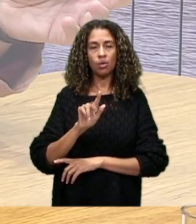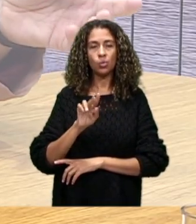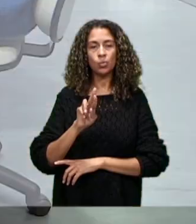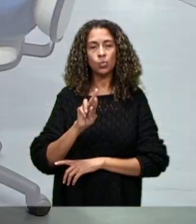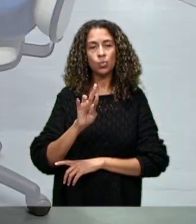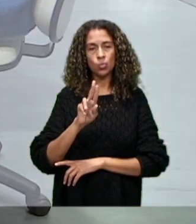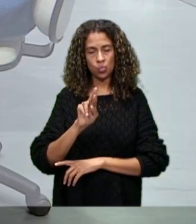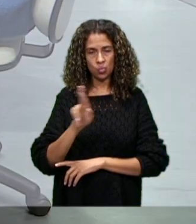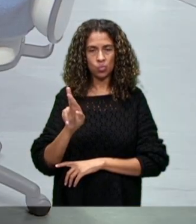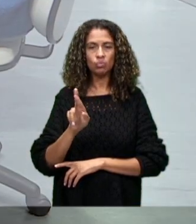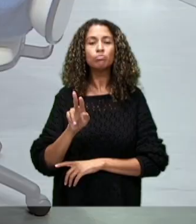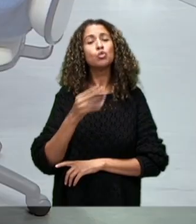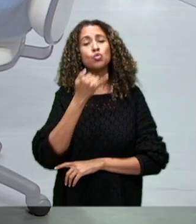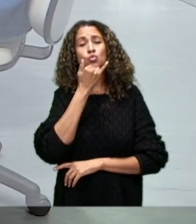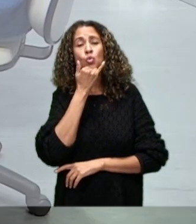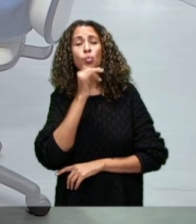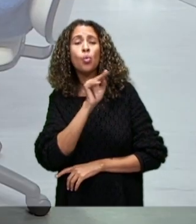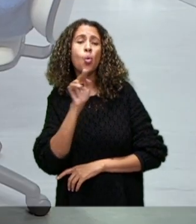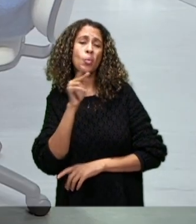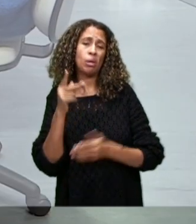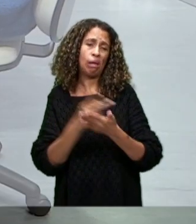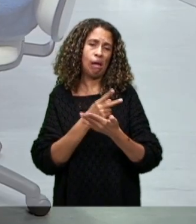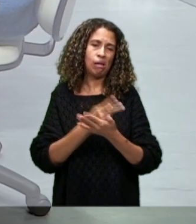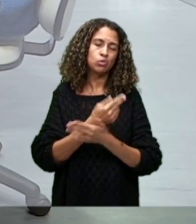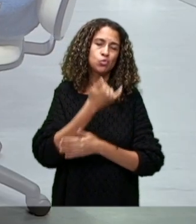errado, desculpa. Não, tá tudo certo.